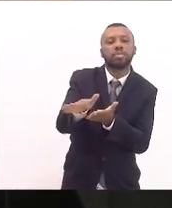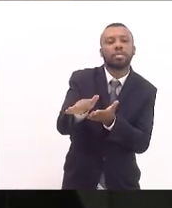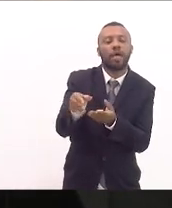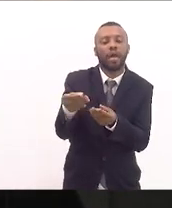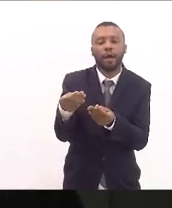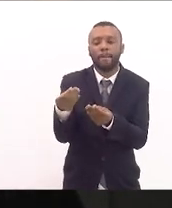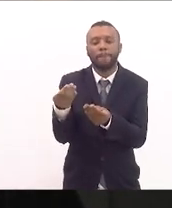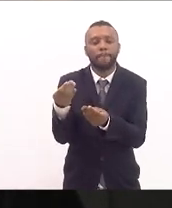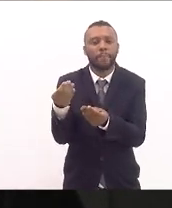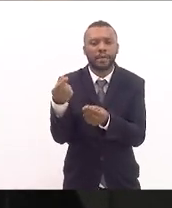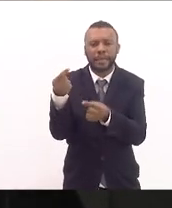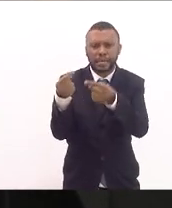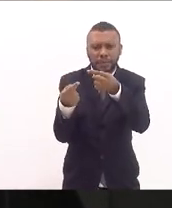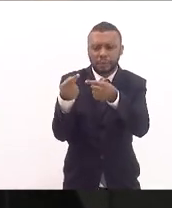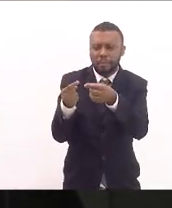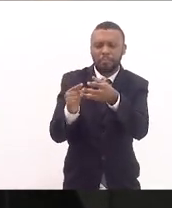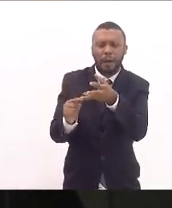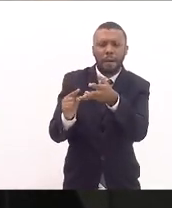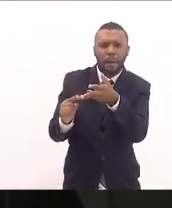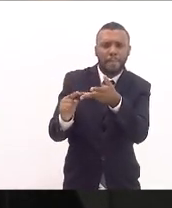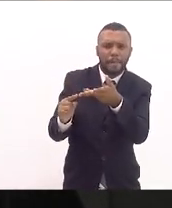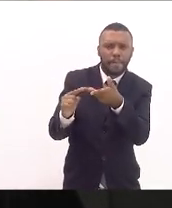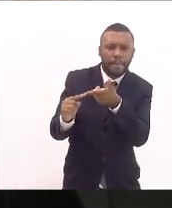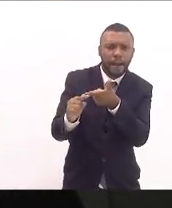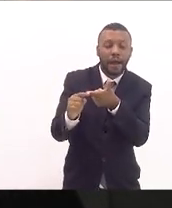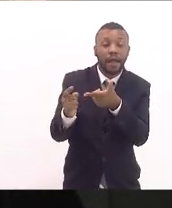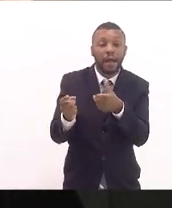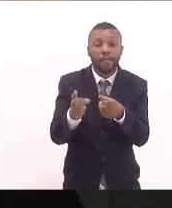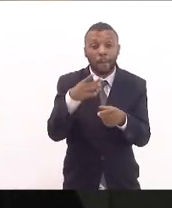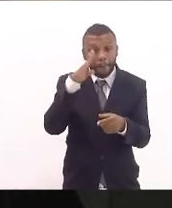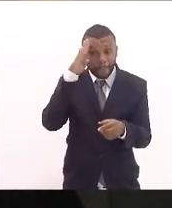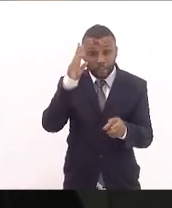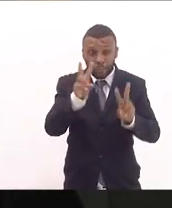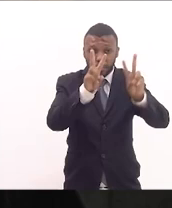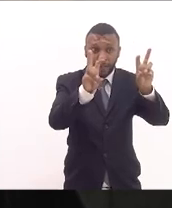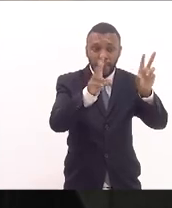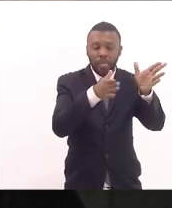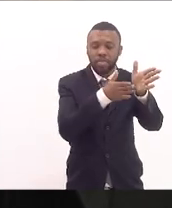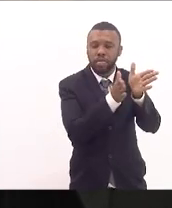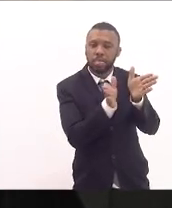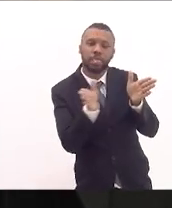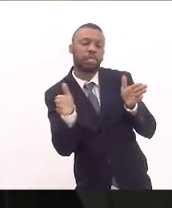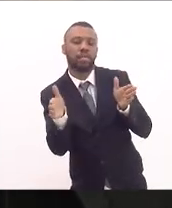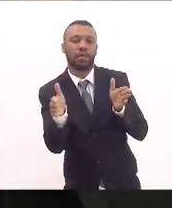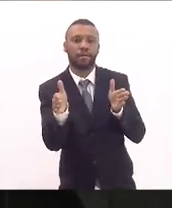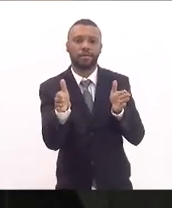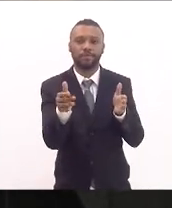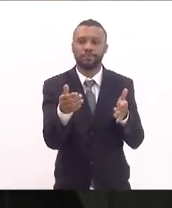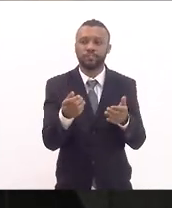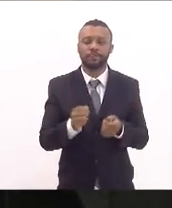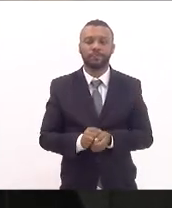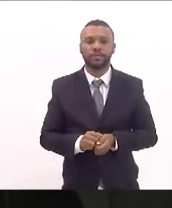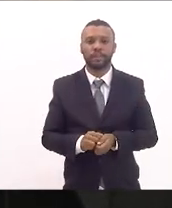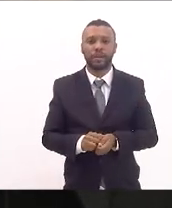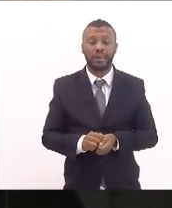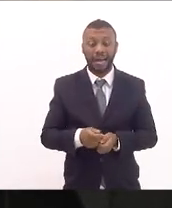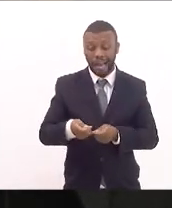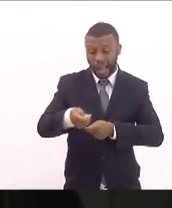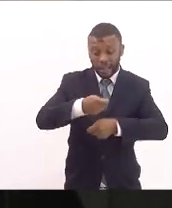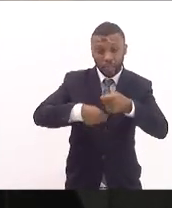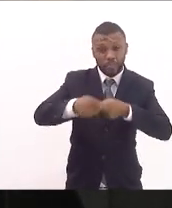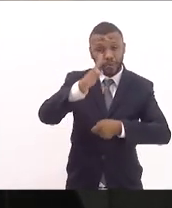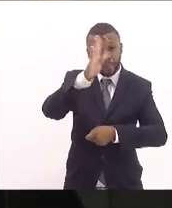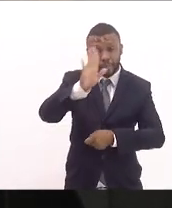discussões deputada Lucinha é para sair do tema central o desastre da economia